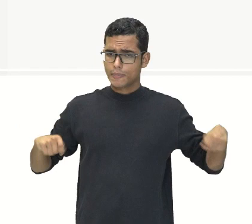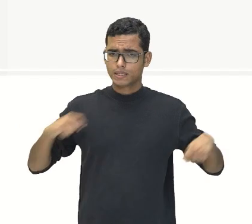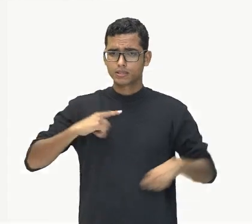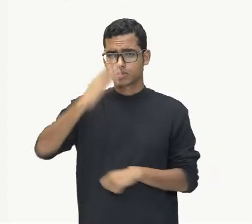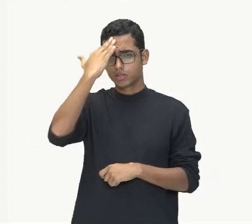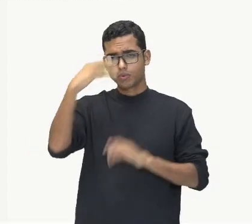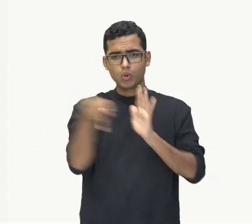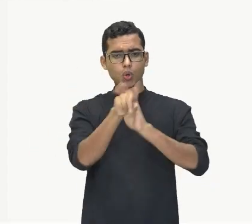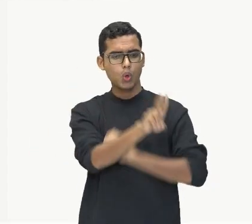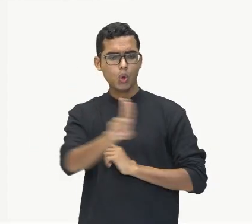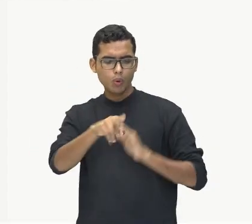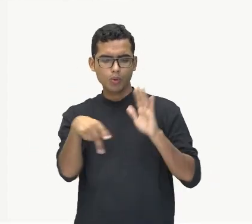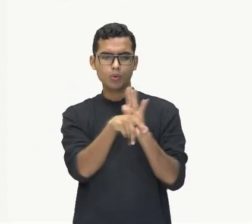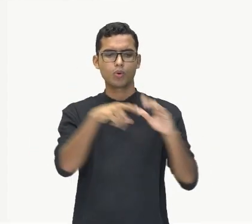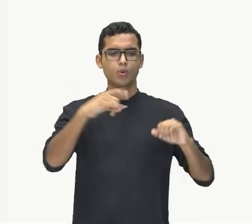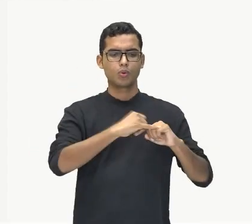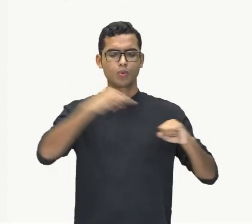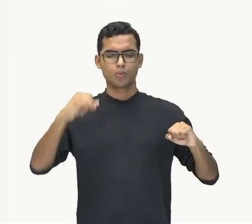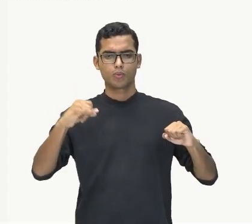ânions.